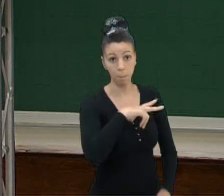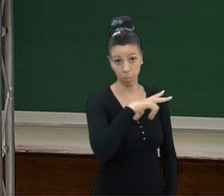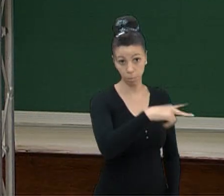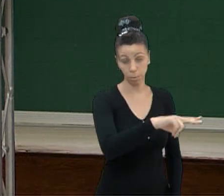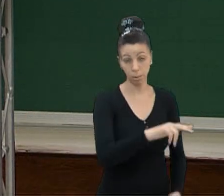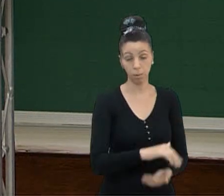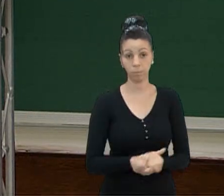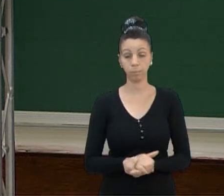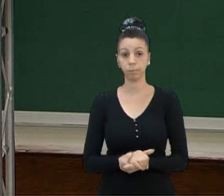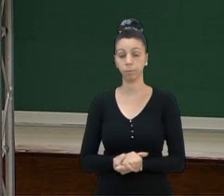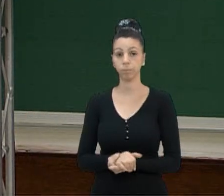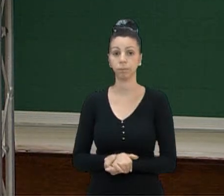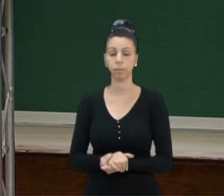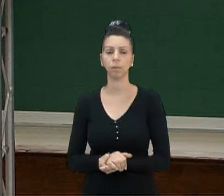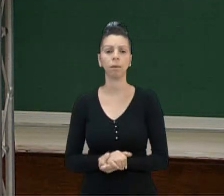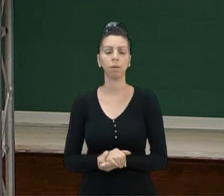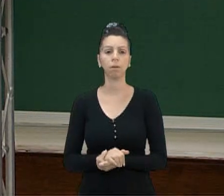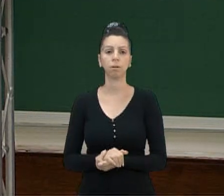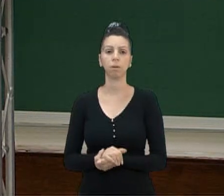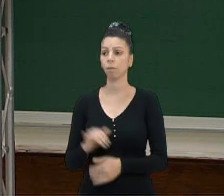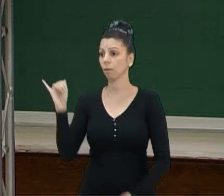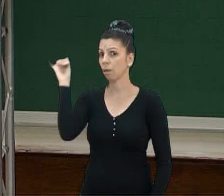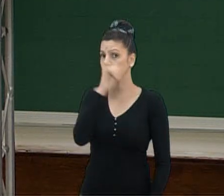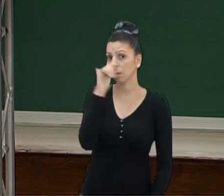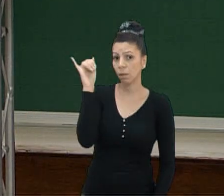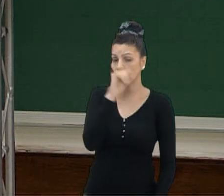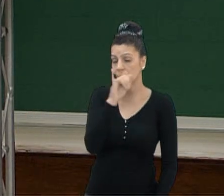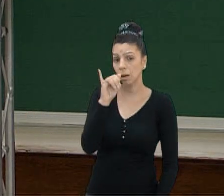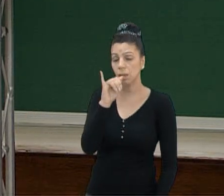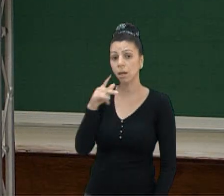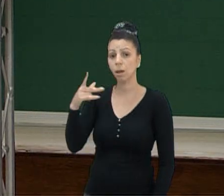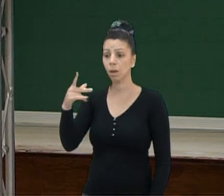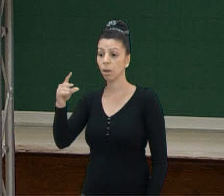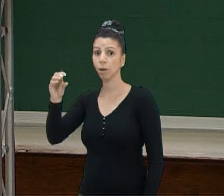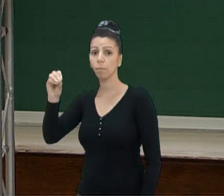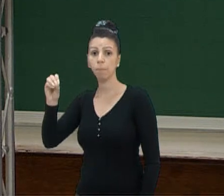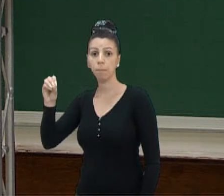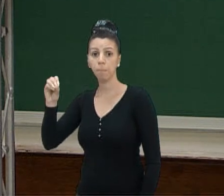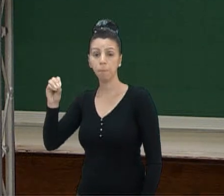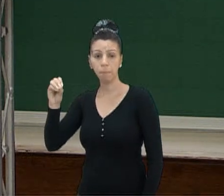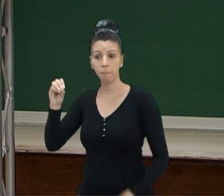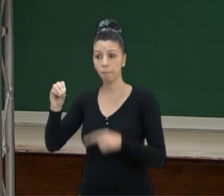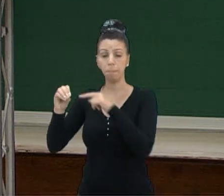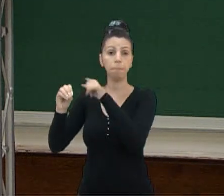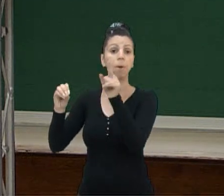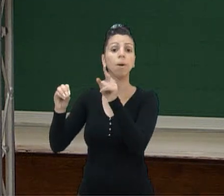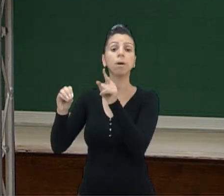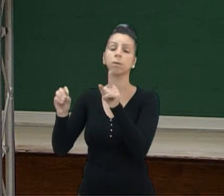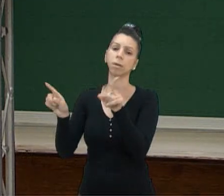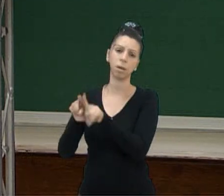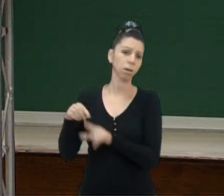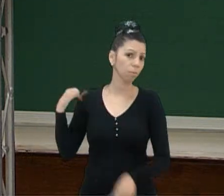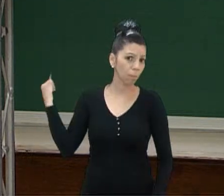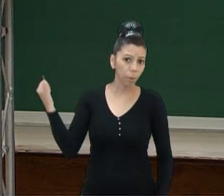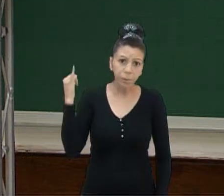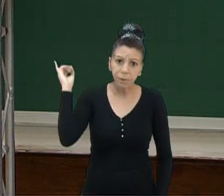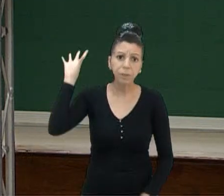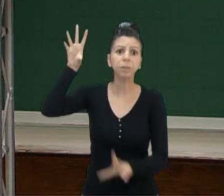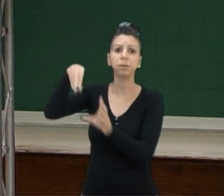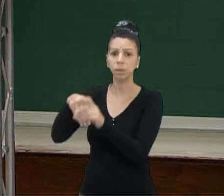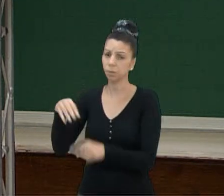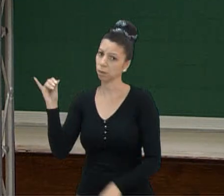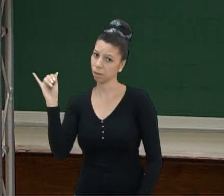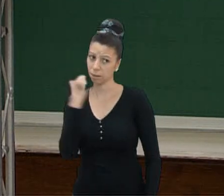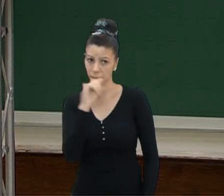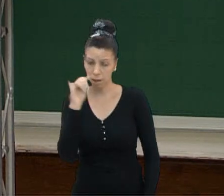do Rio Pó na Itália, que é um rio extremamente importante também para essa questão ali do transporte fluvial, é utilizado aqui. Nós